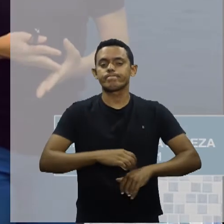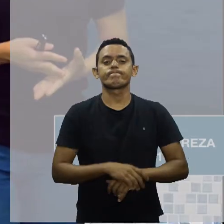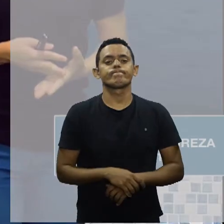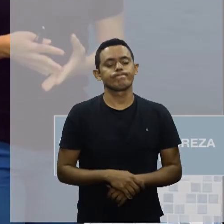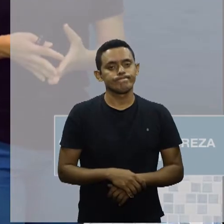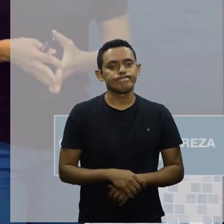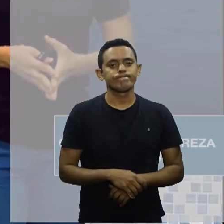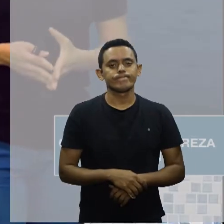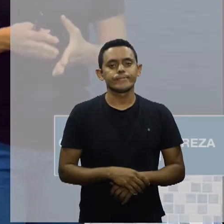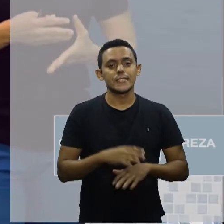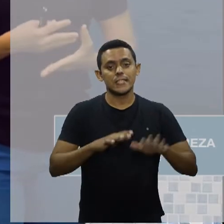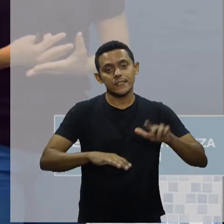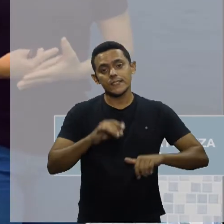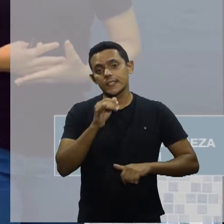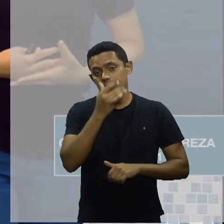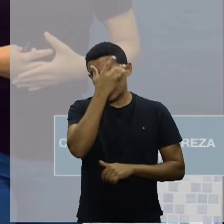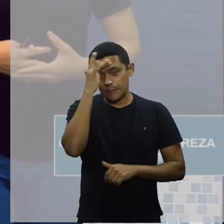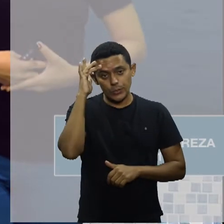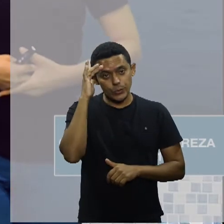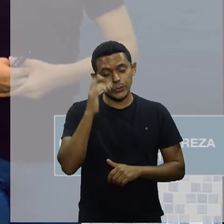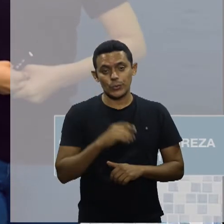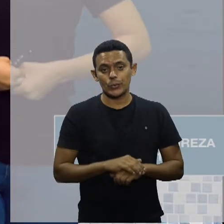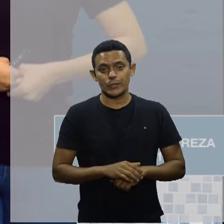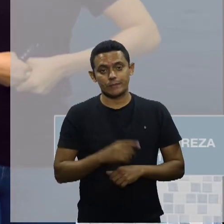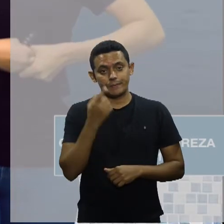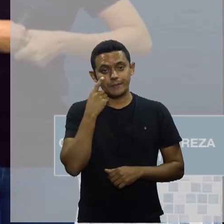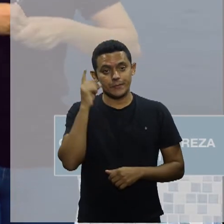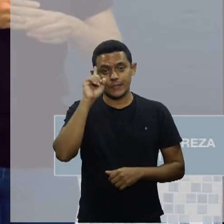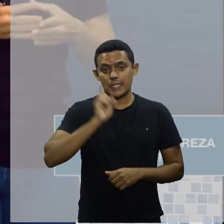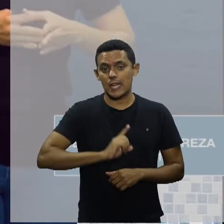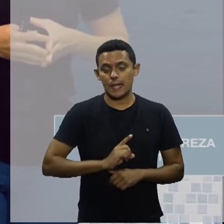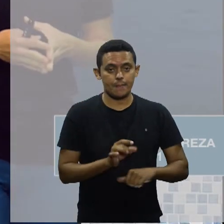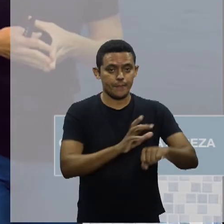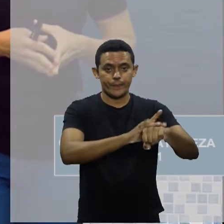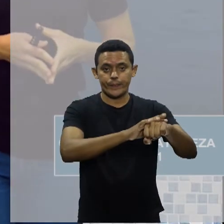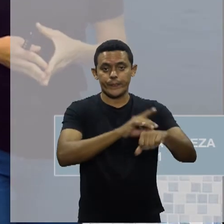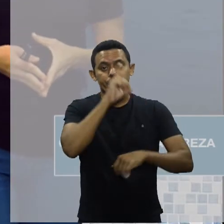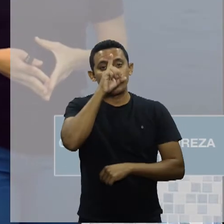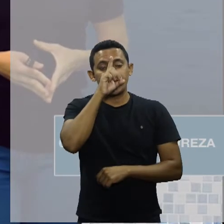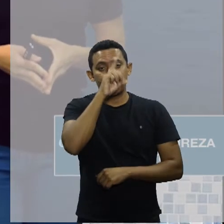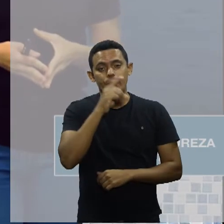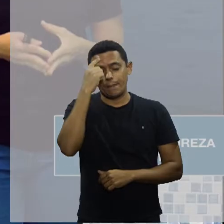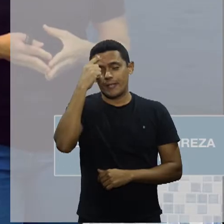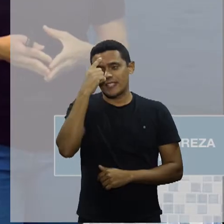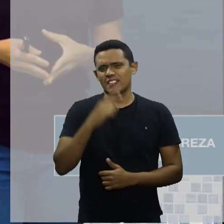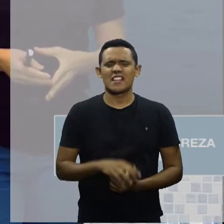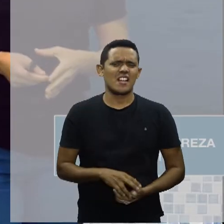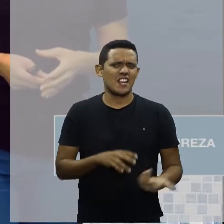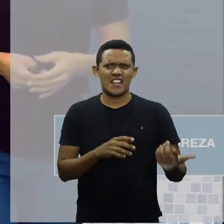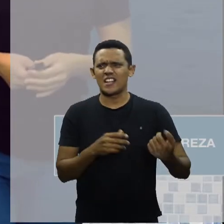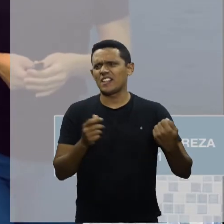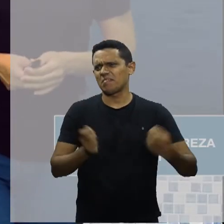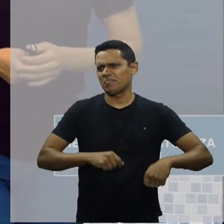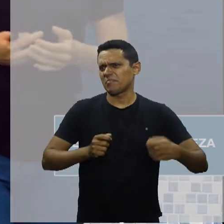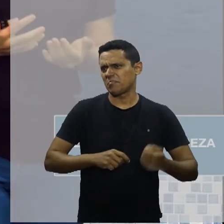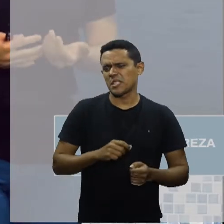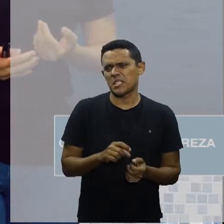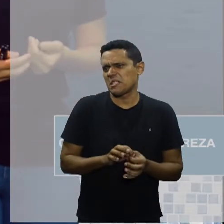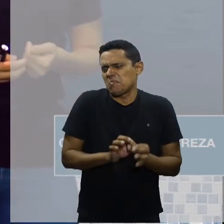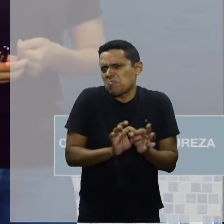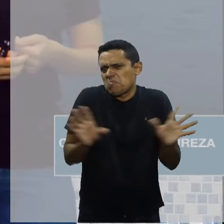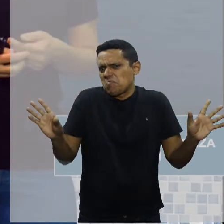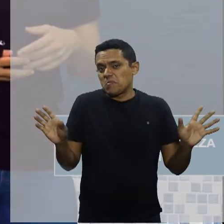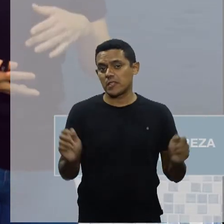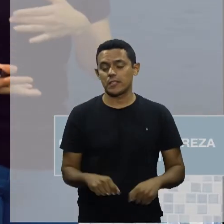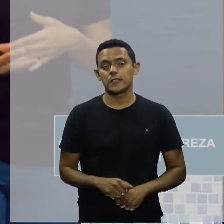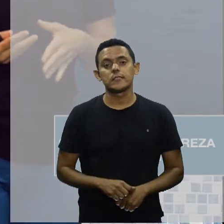Então, é importante que a gente tenha esse esclarecimento de que fake news é uma coisa muito séria e que a gente não deve compartilhar. Agora,